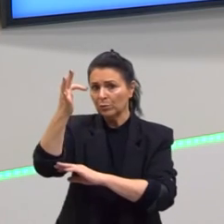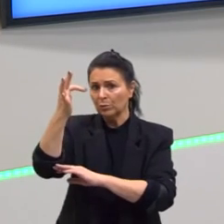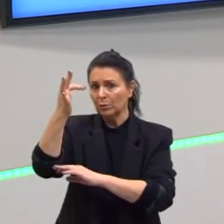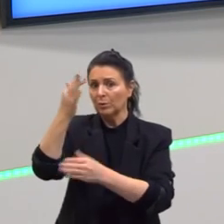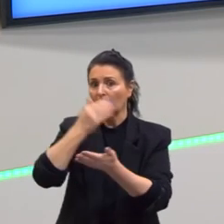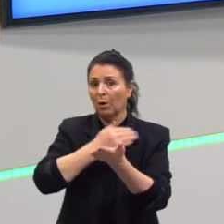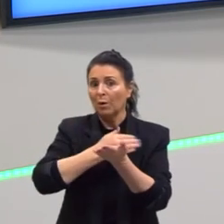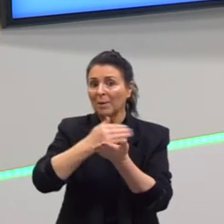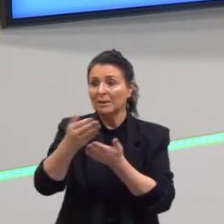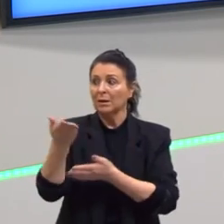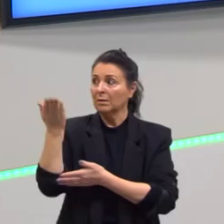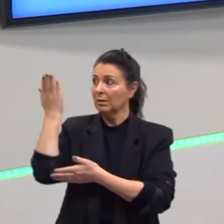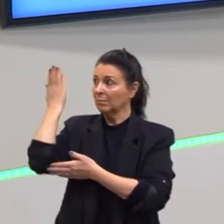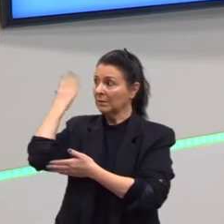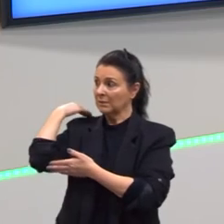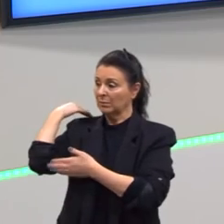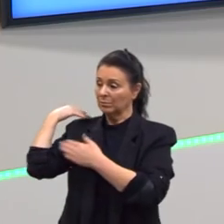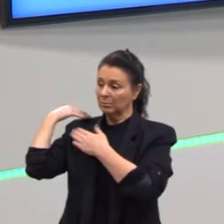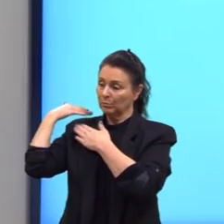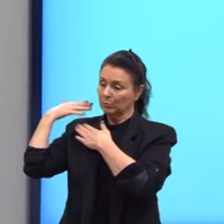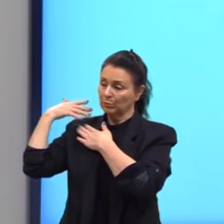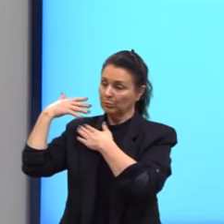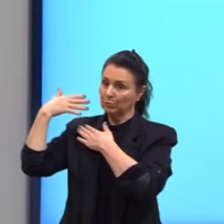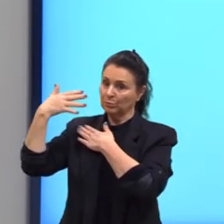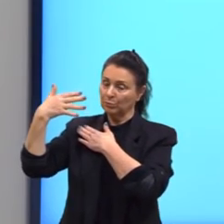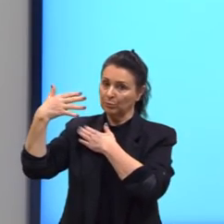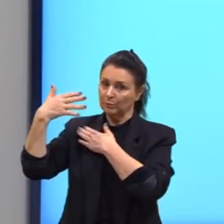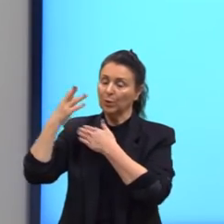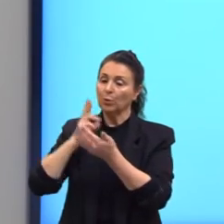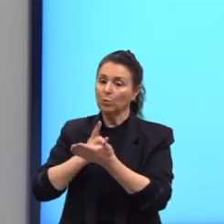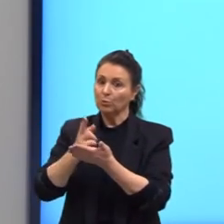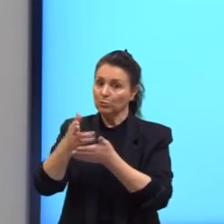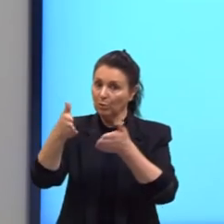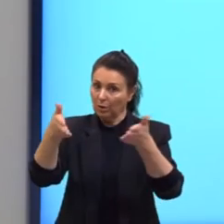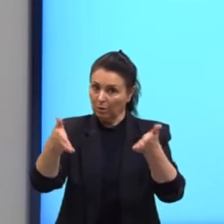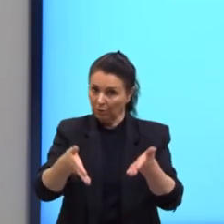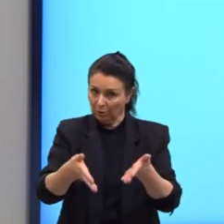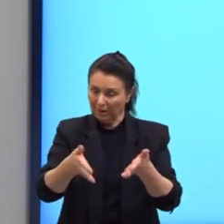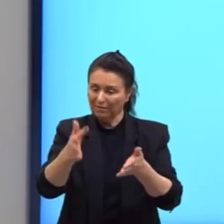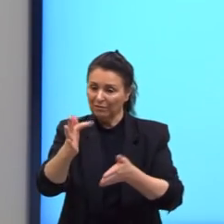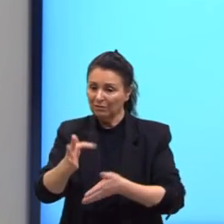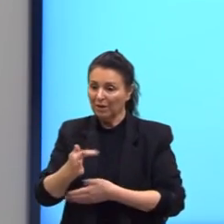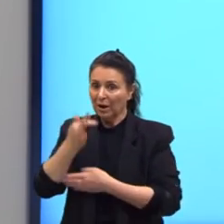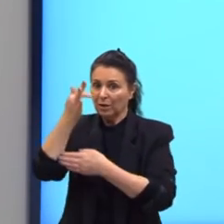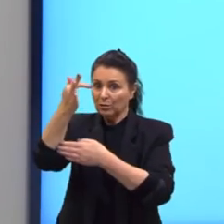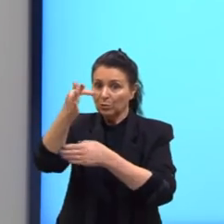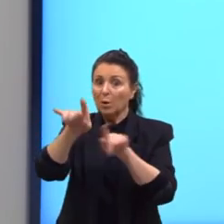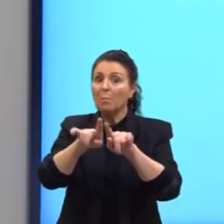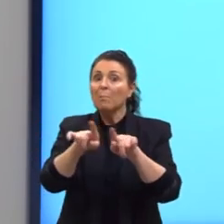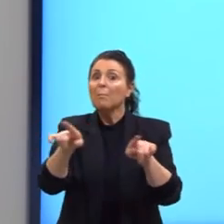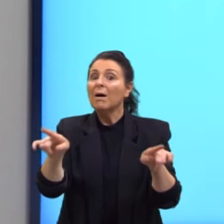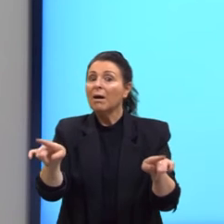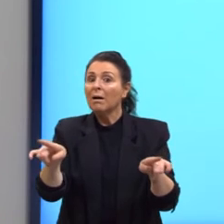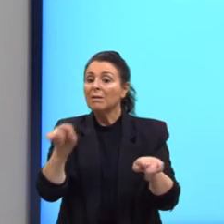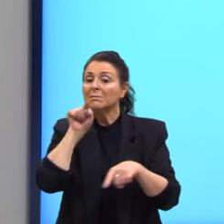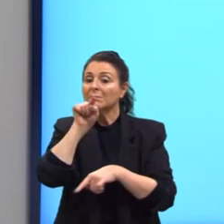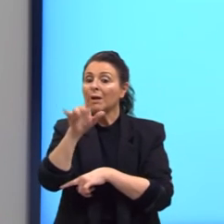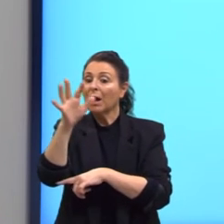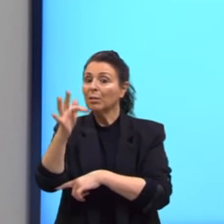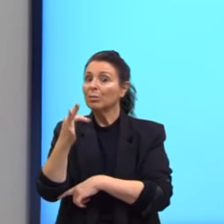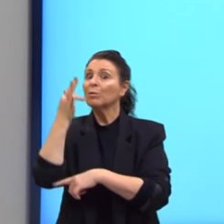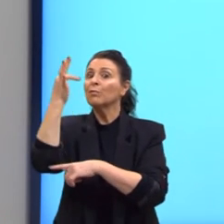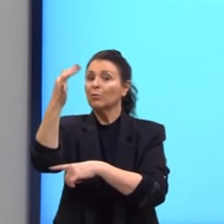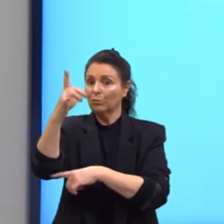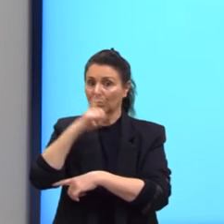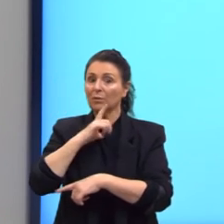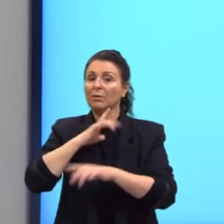acabar eu dou uma data para lançar ó Estava pensando em fazer um cochilo essa comecei o curso inglês